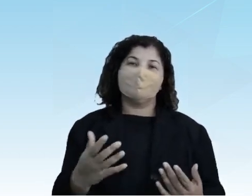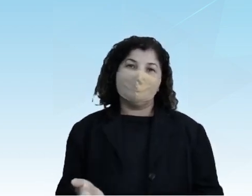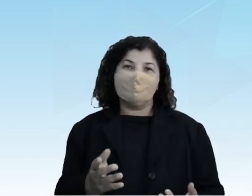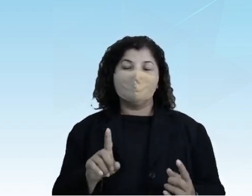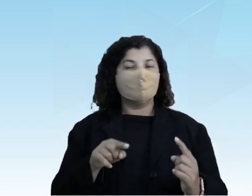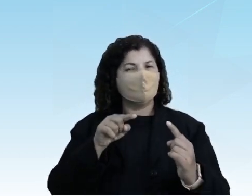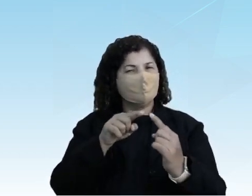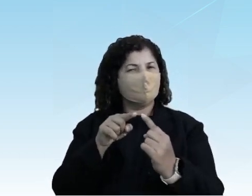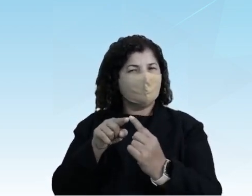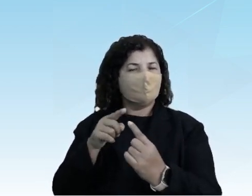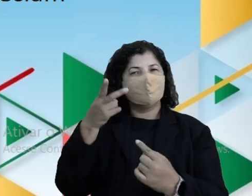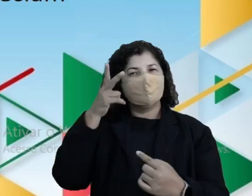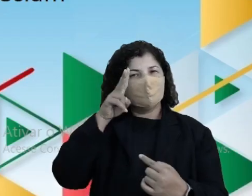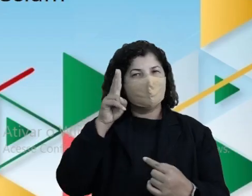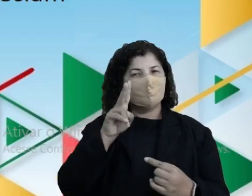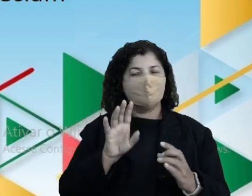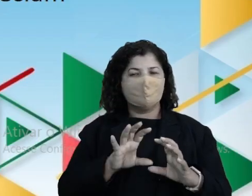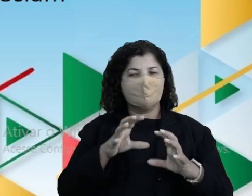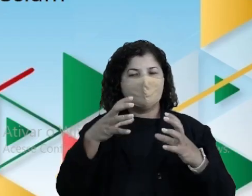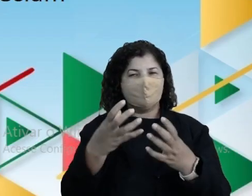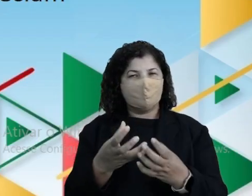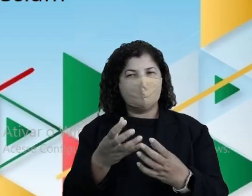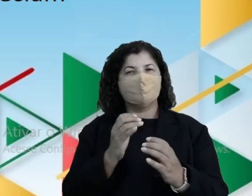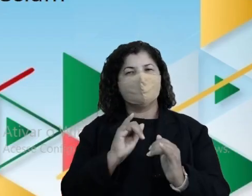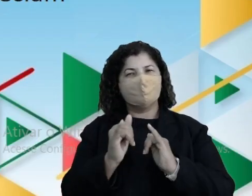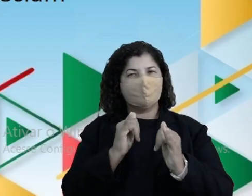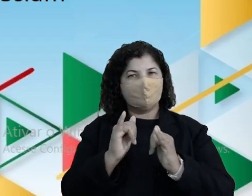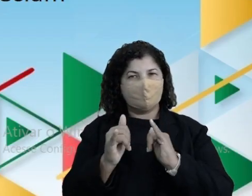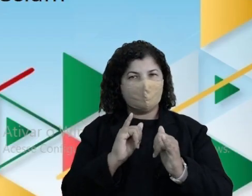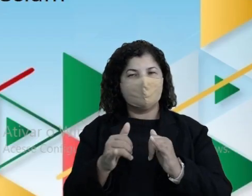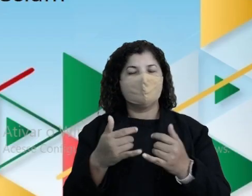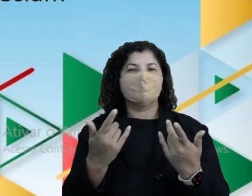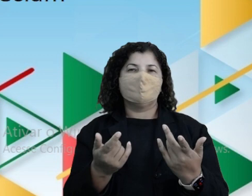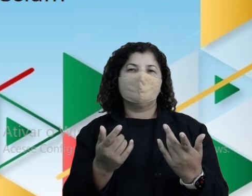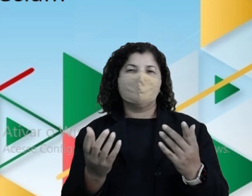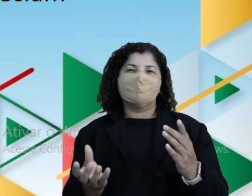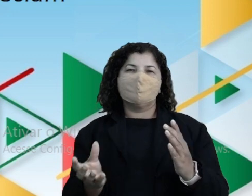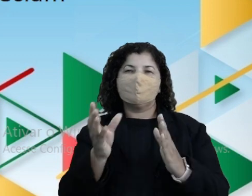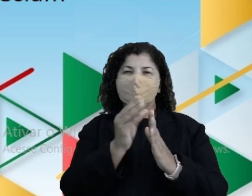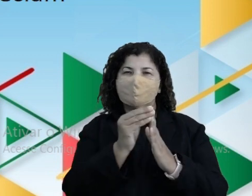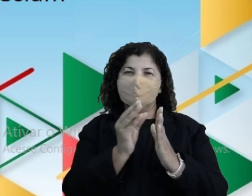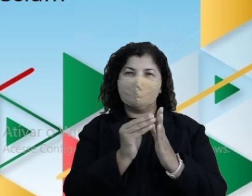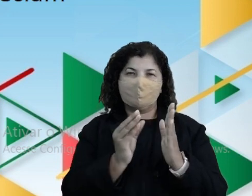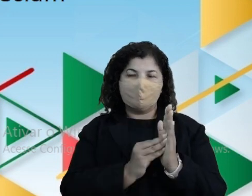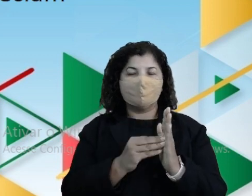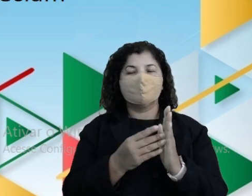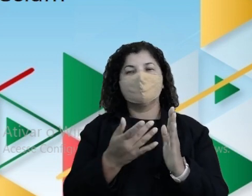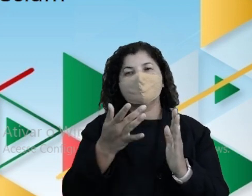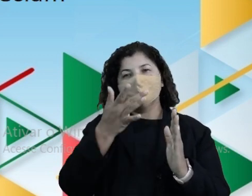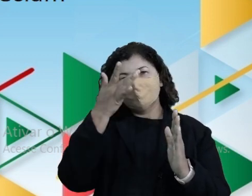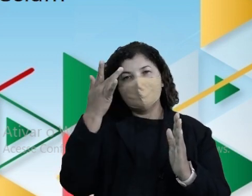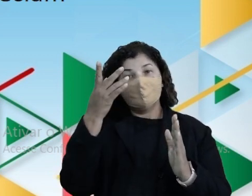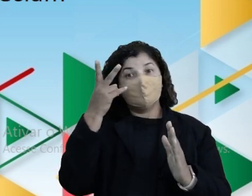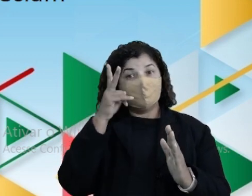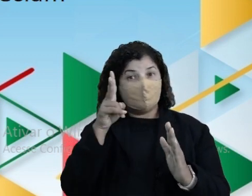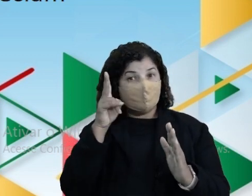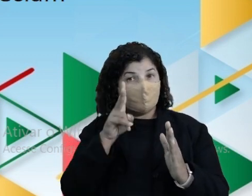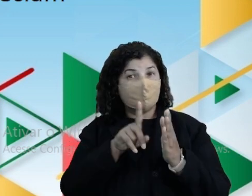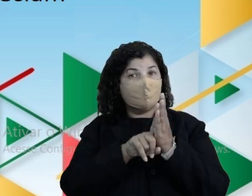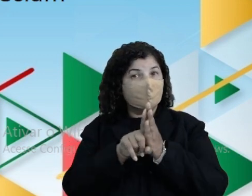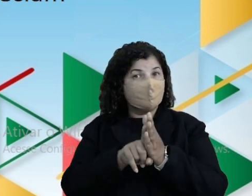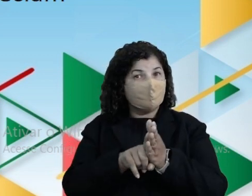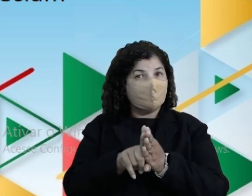de informações que fornecem subsídios para o que o historiador fundamente,